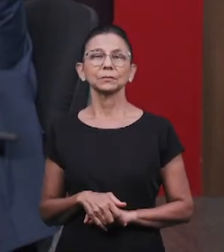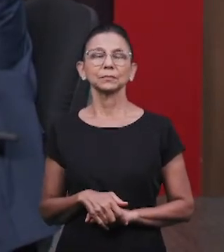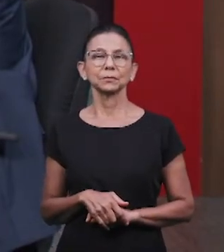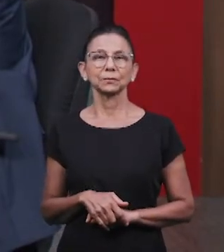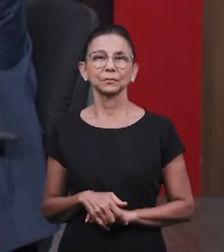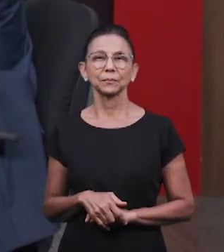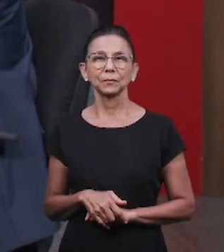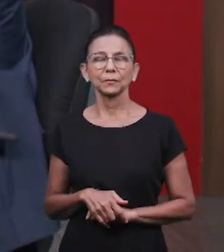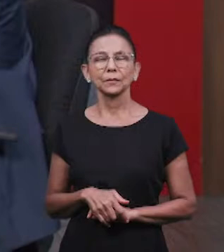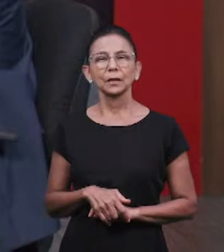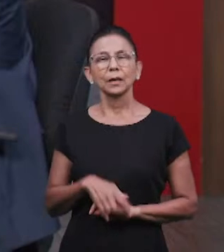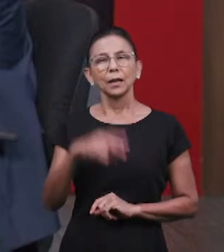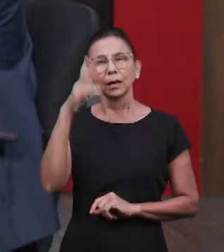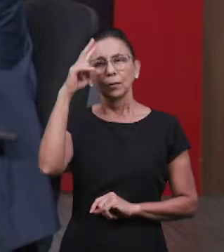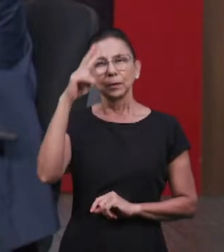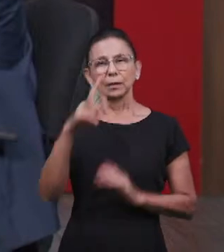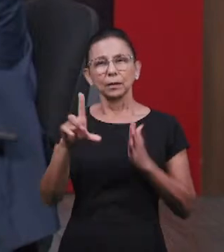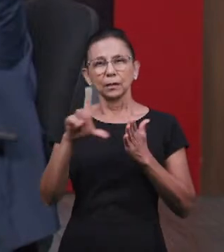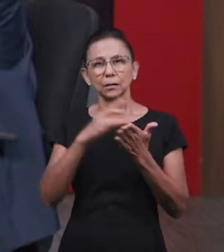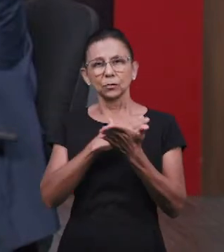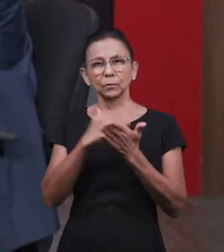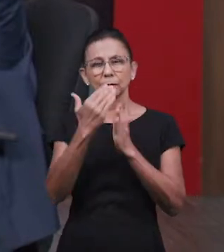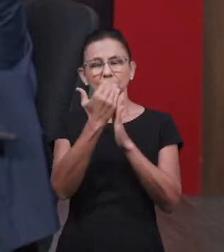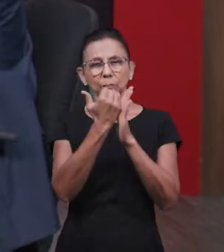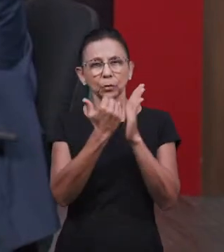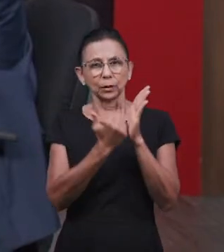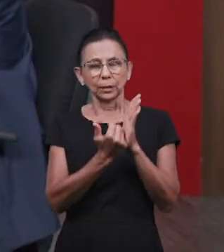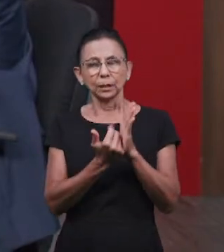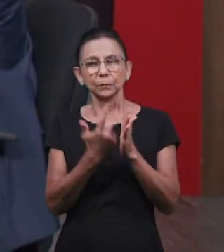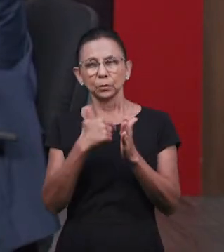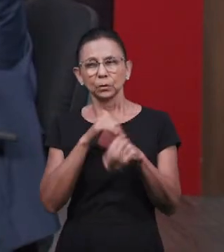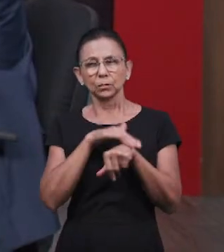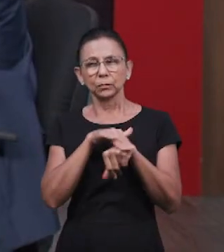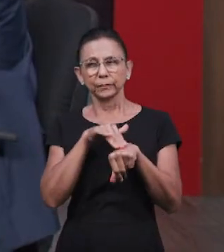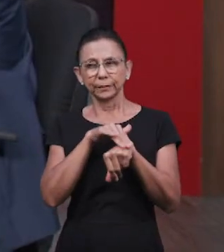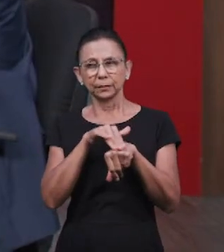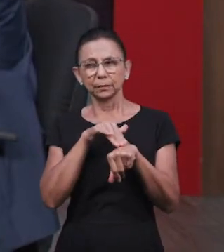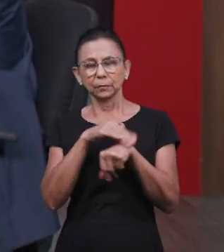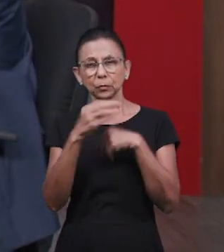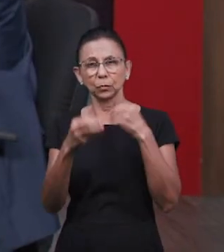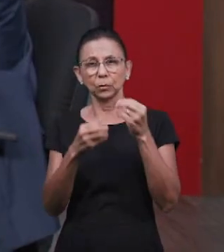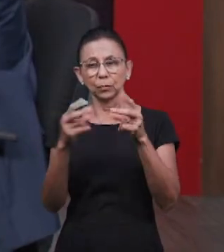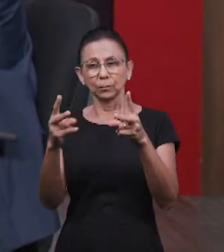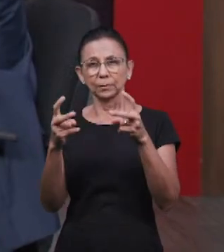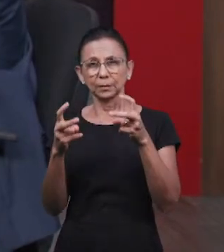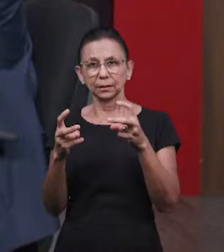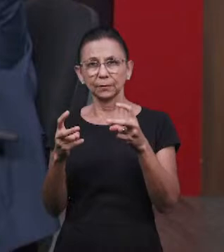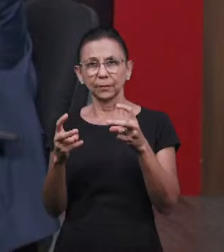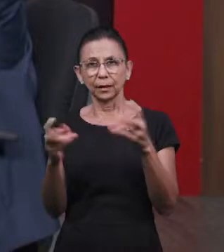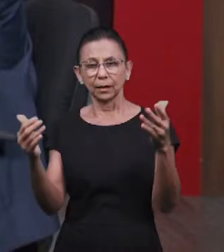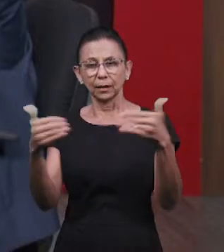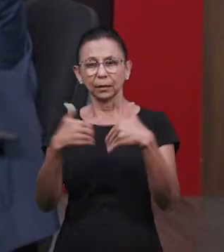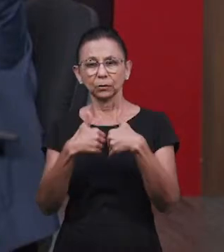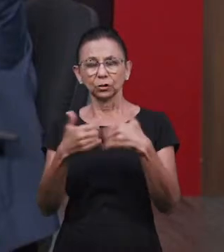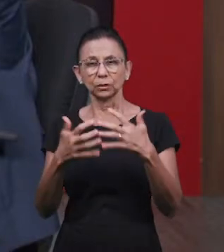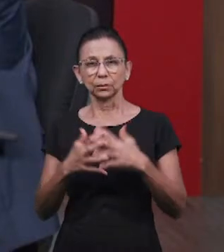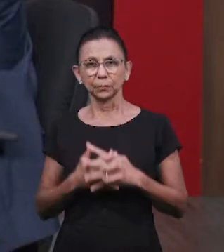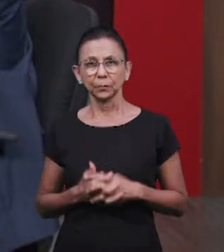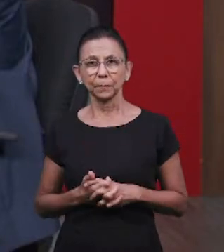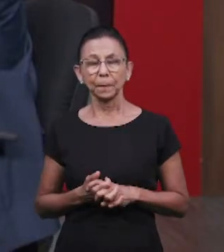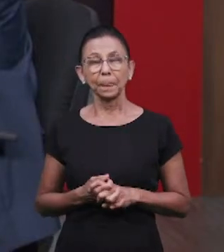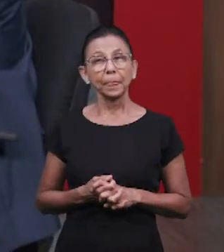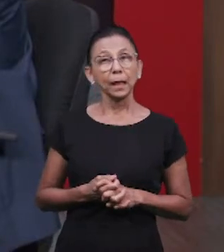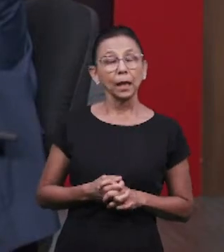que a gente tinha conversado um pouco antes aqui. E como identificar os sinais de autismo? E quando eu digo isso, eu falo tanto do ponto de